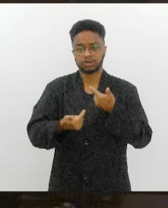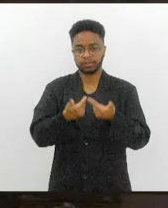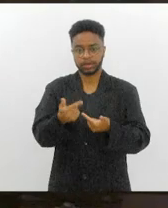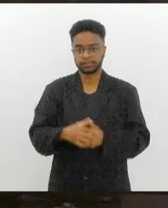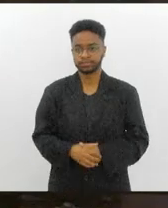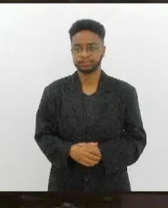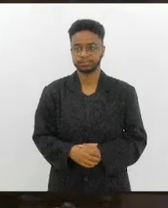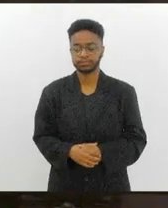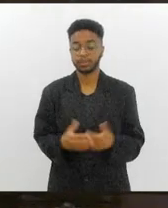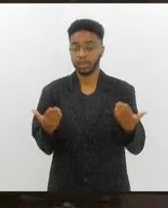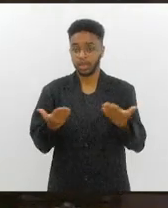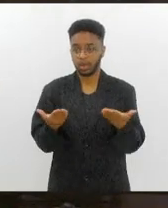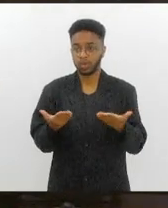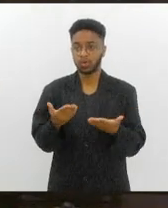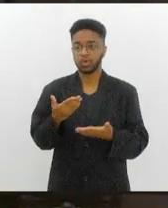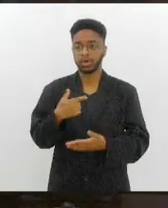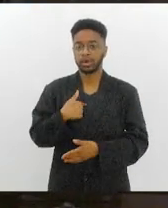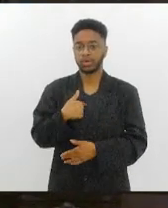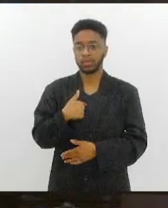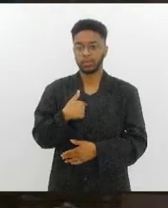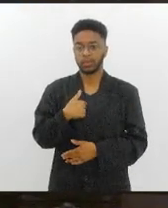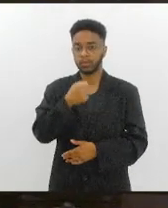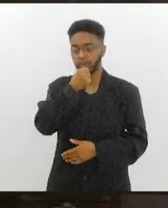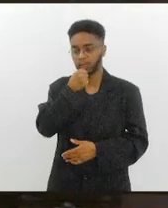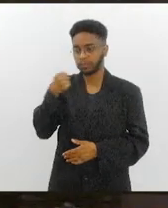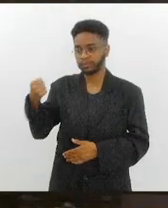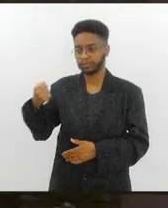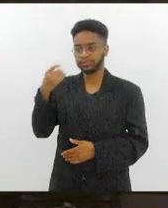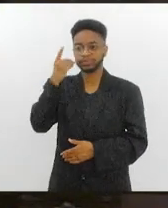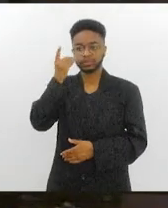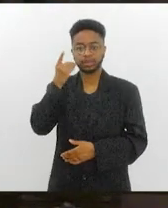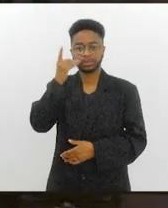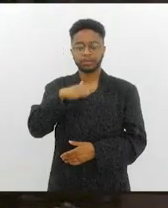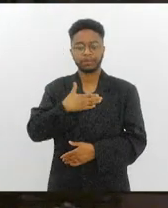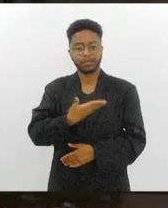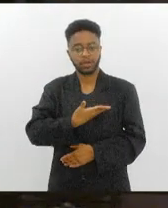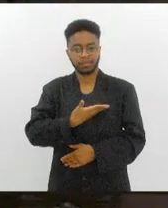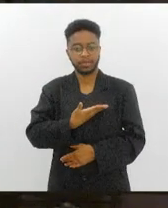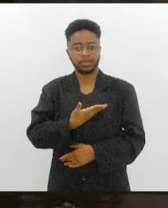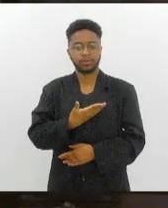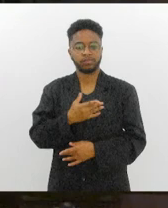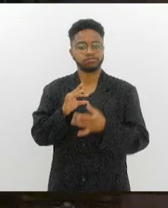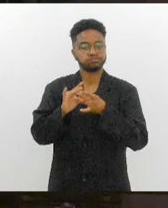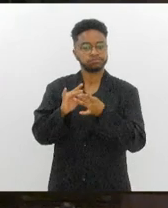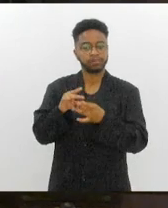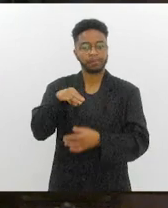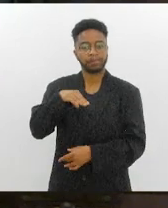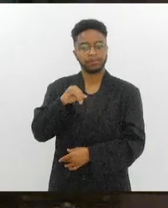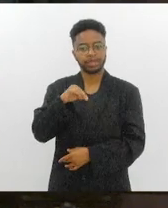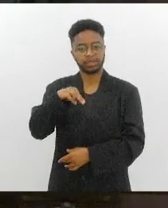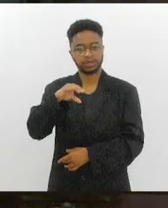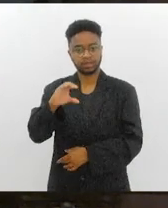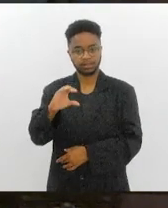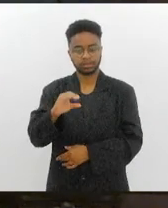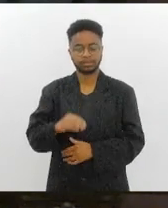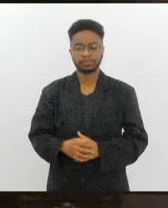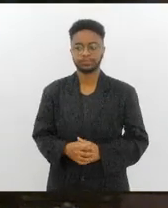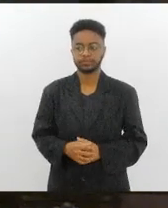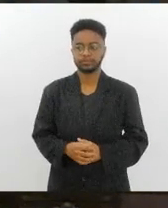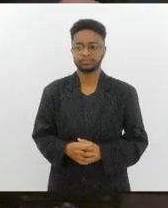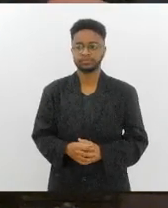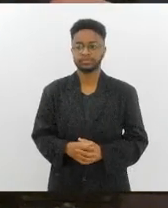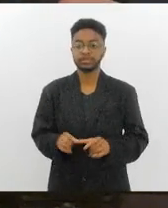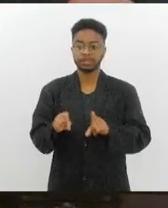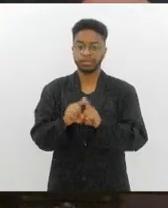então, a palavra agora para o deputado, meu amigo, companheiro, Carlos Mink, também defensor